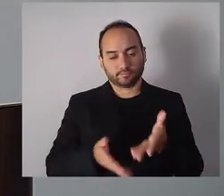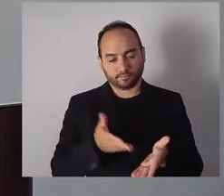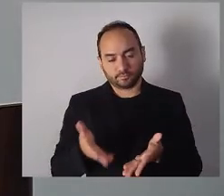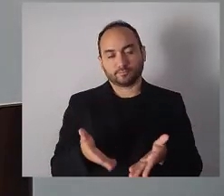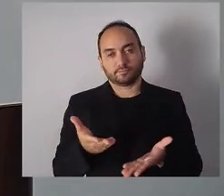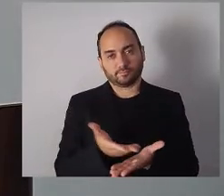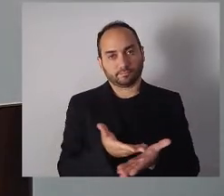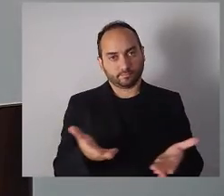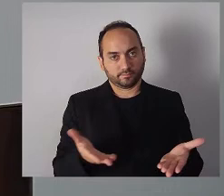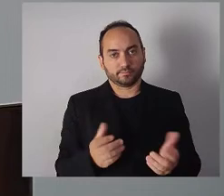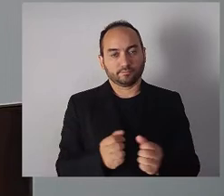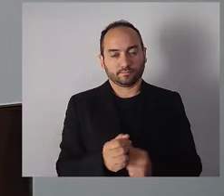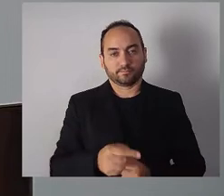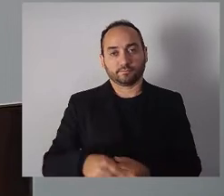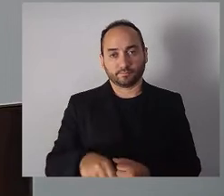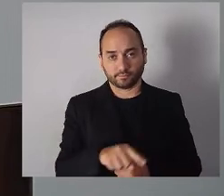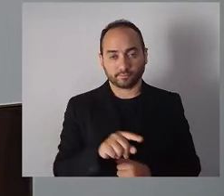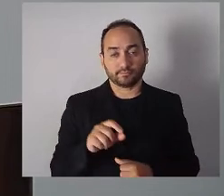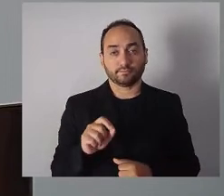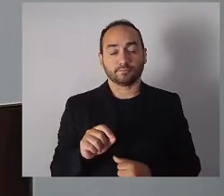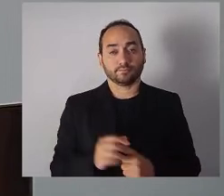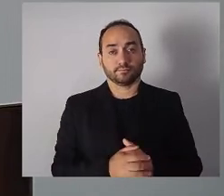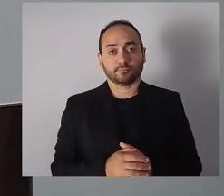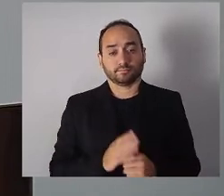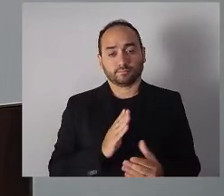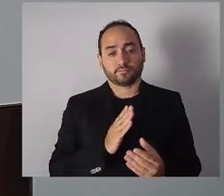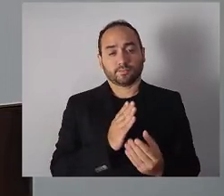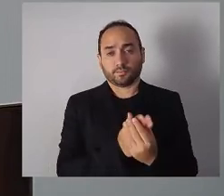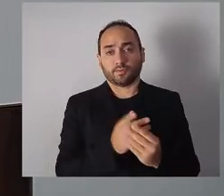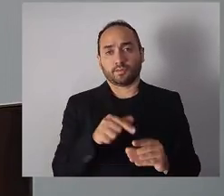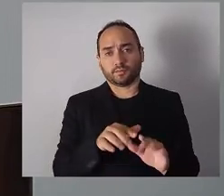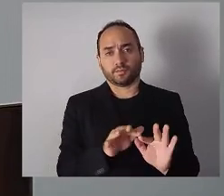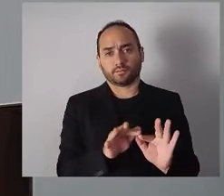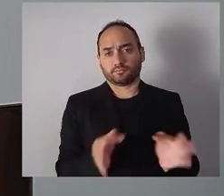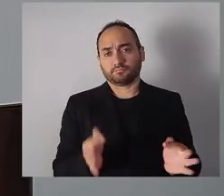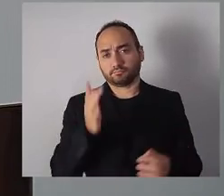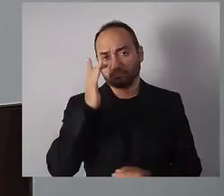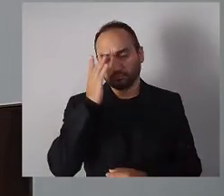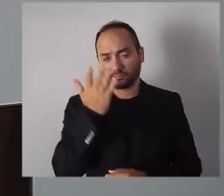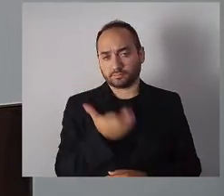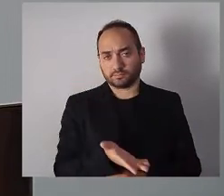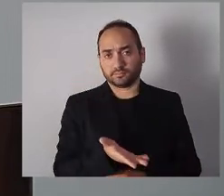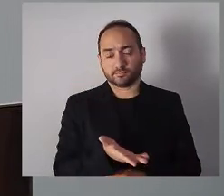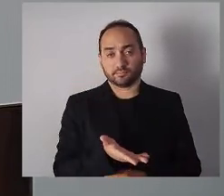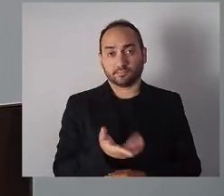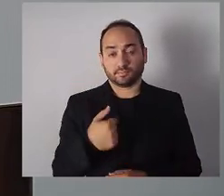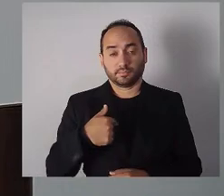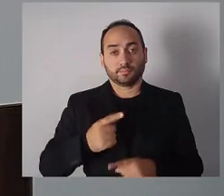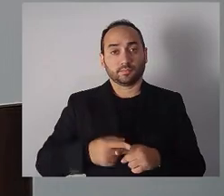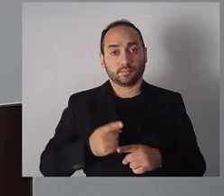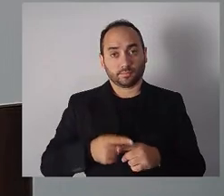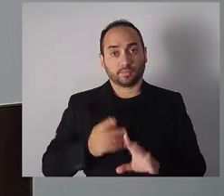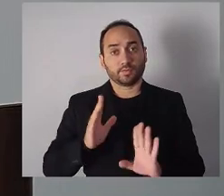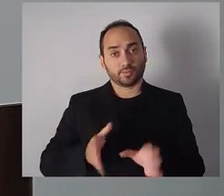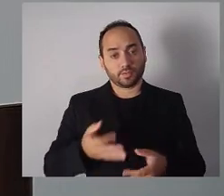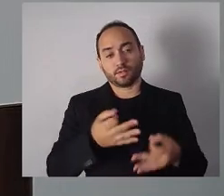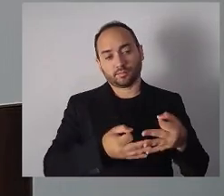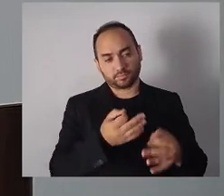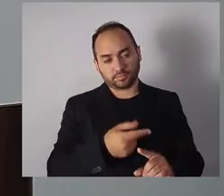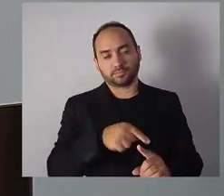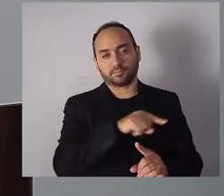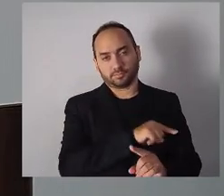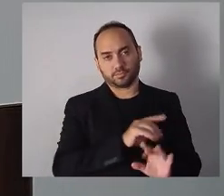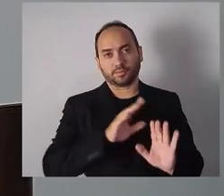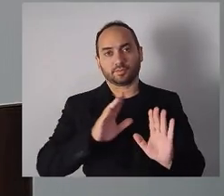vossas excelências, é um processo de fácil deslinde, até porque já foi julgada